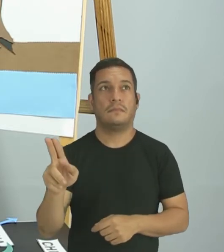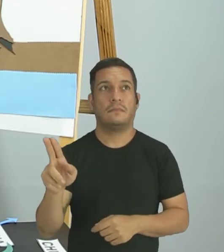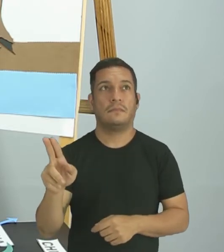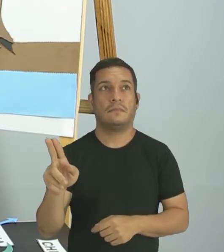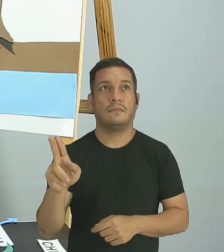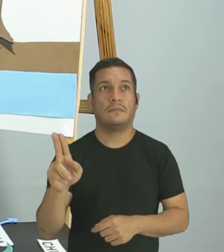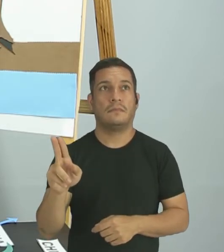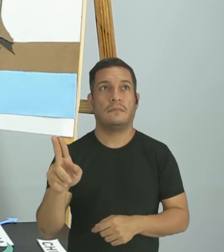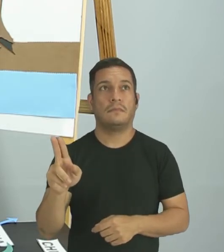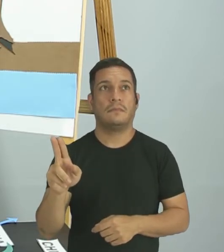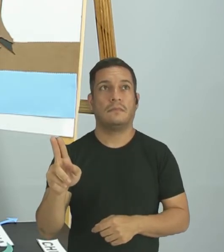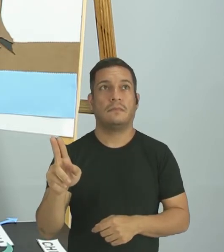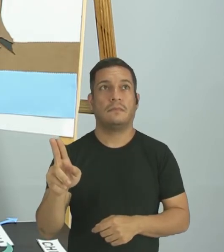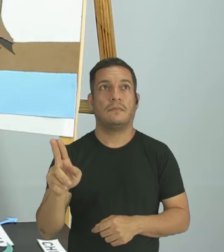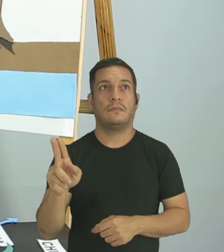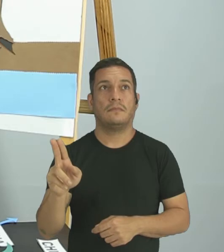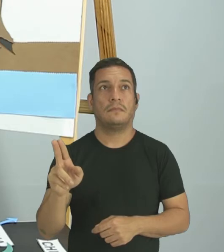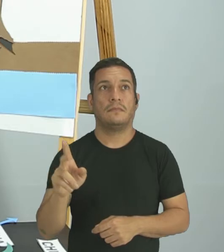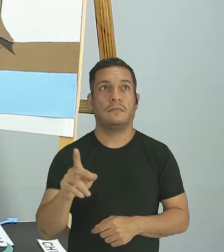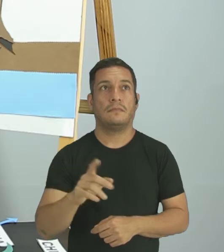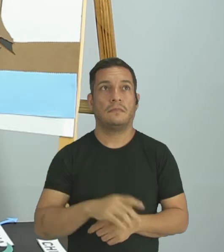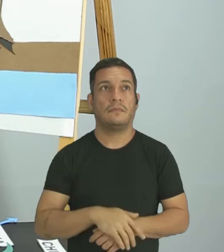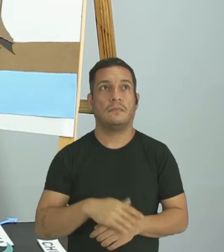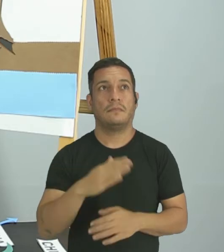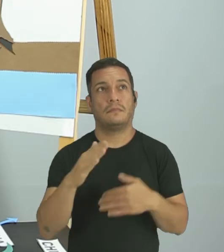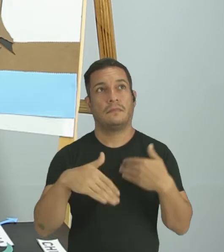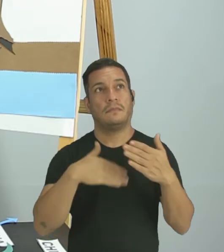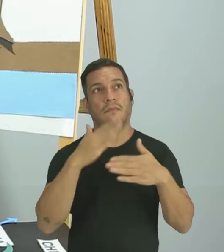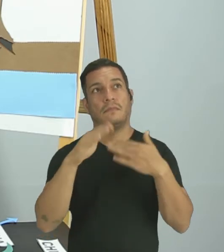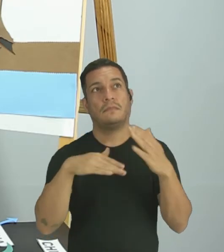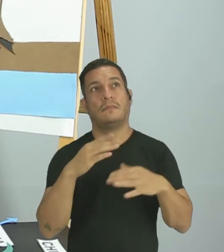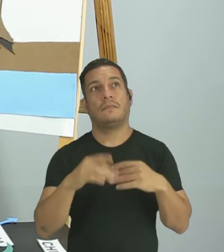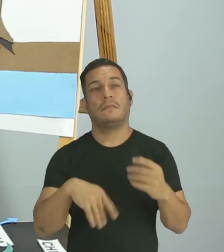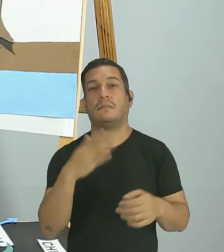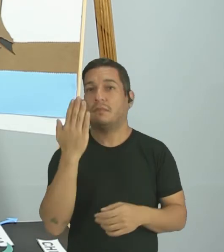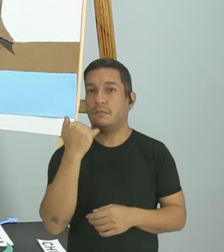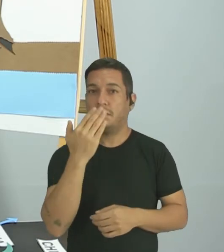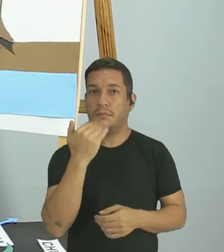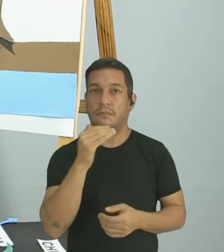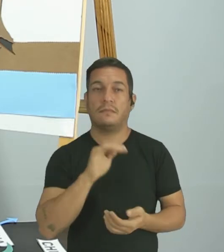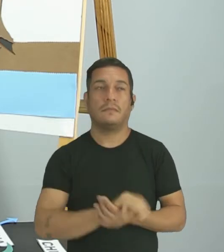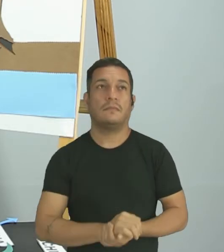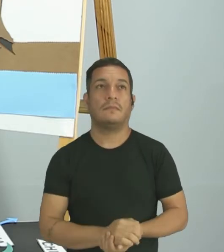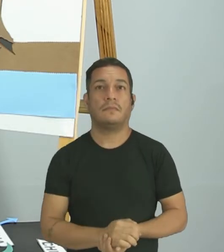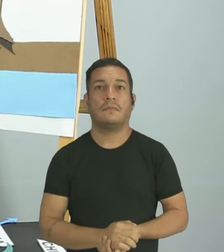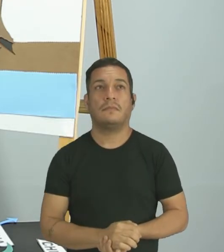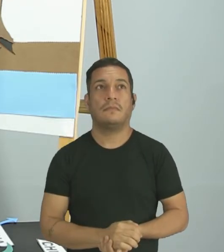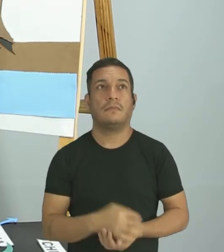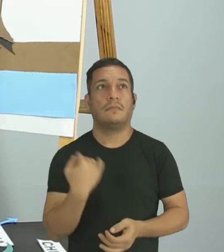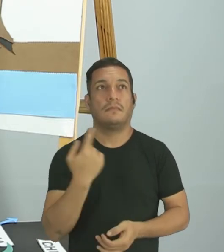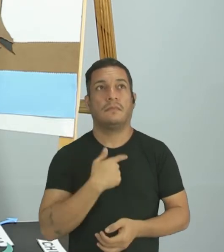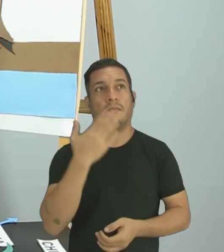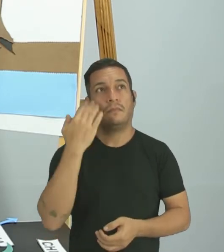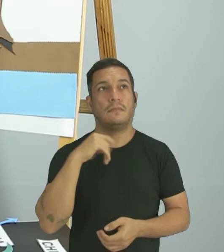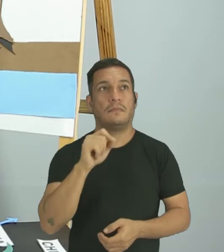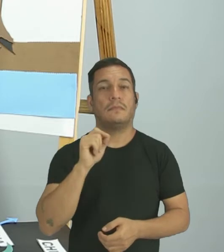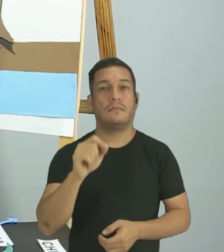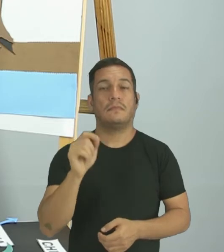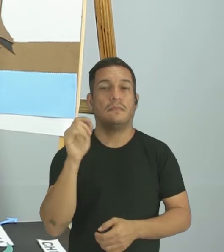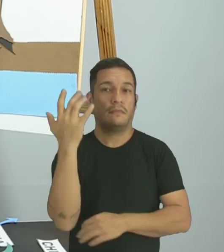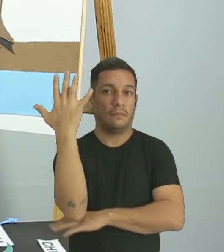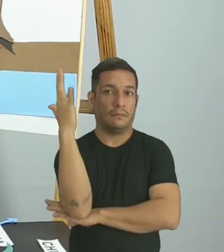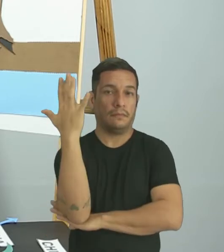né, de todo o processo em que a planta se alimenta. Então, a gente sabe que a planta,